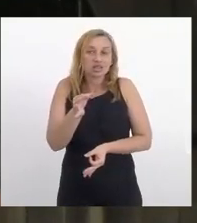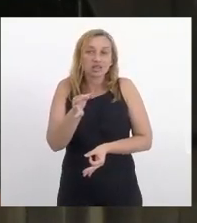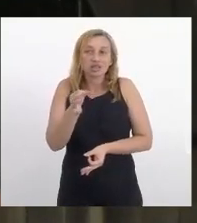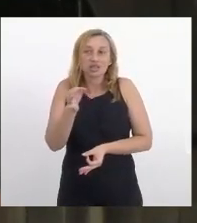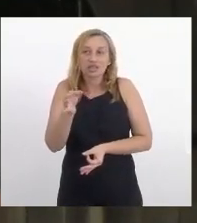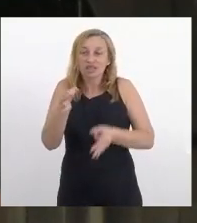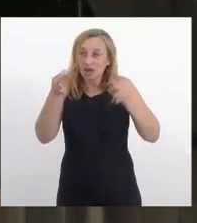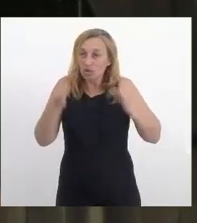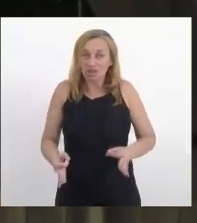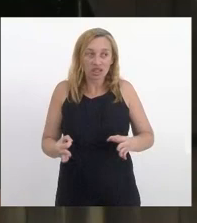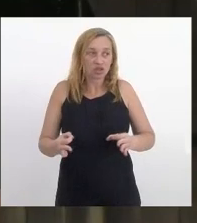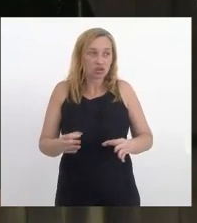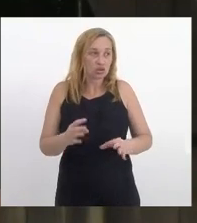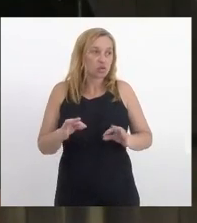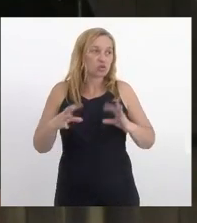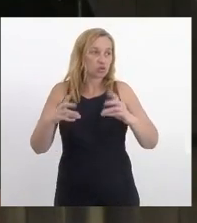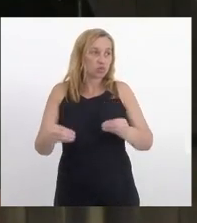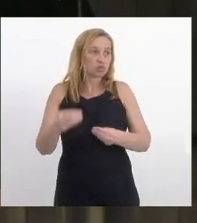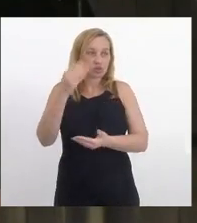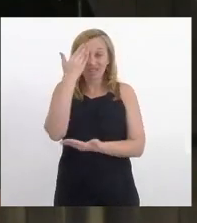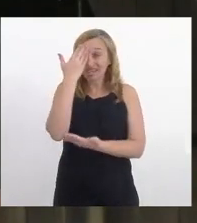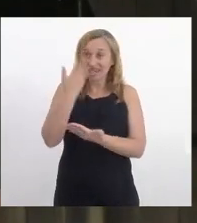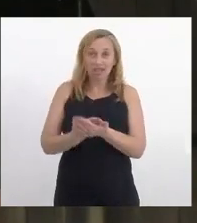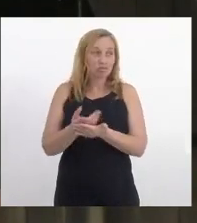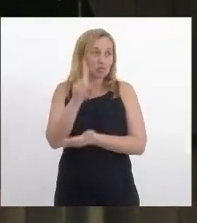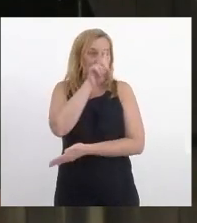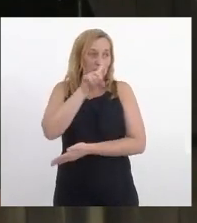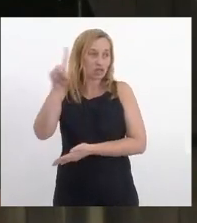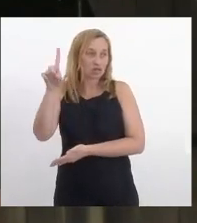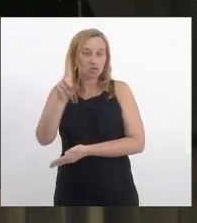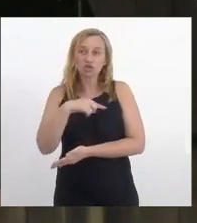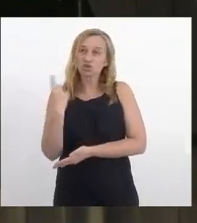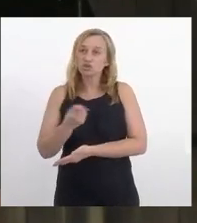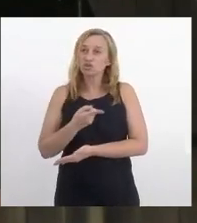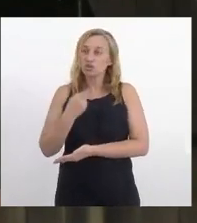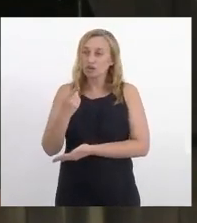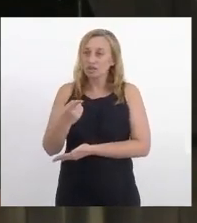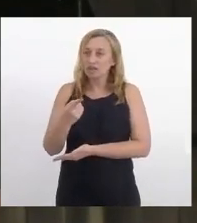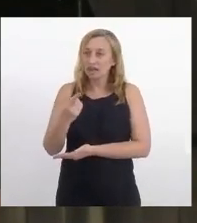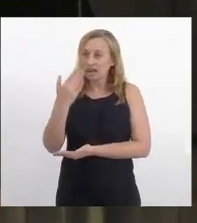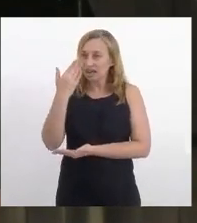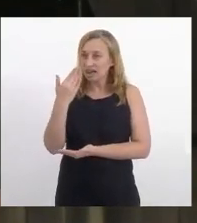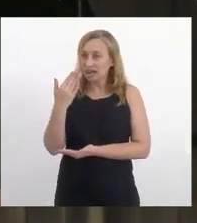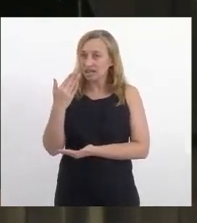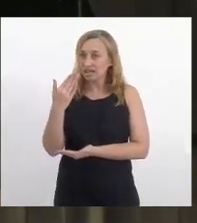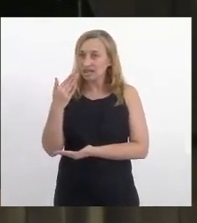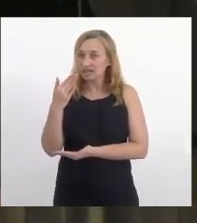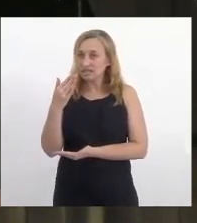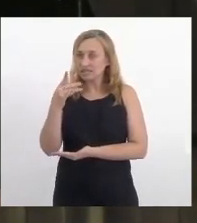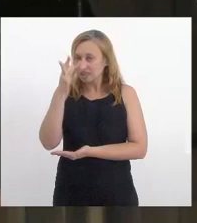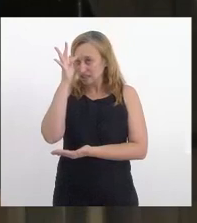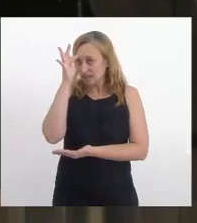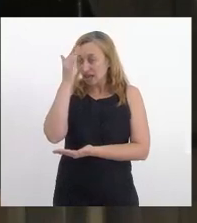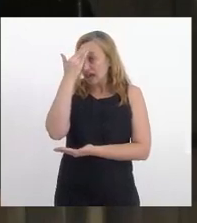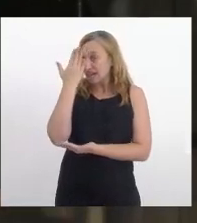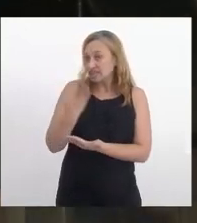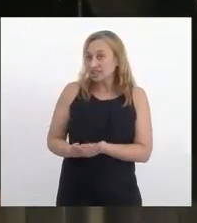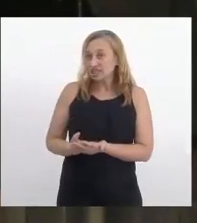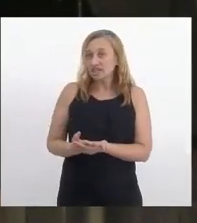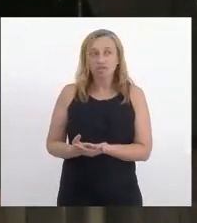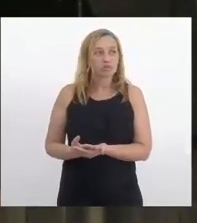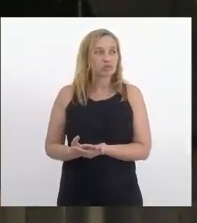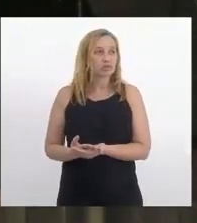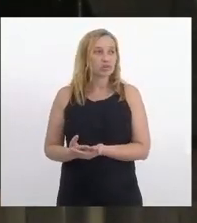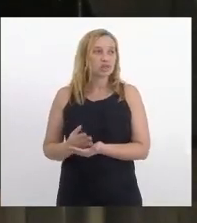a religar com o que cremos, no Deus que professamos, nas entidades que defendemos,